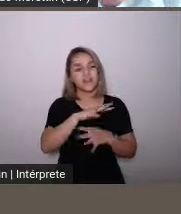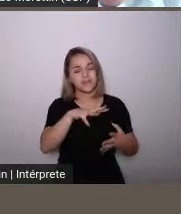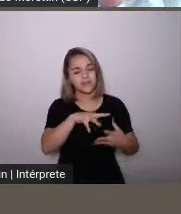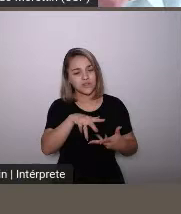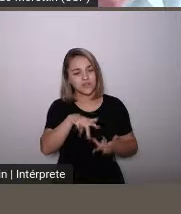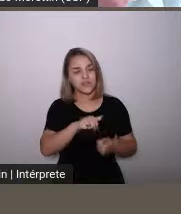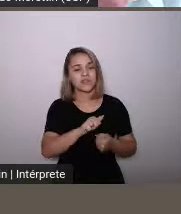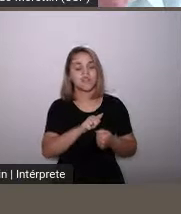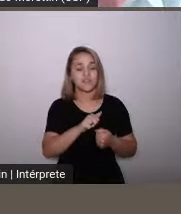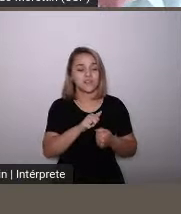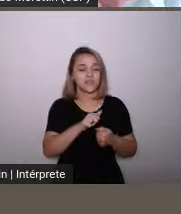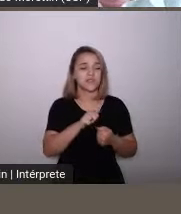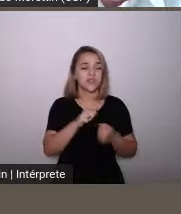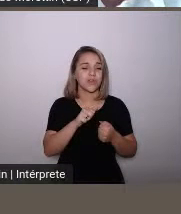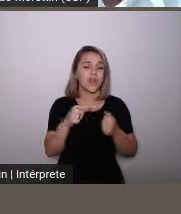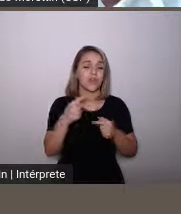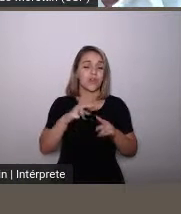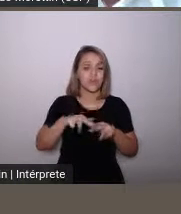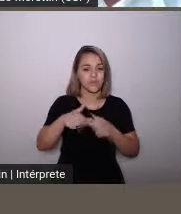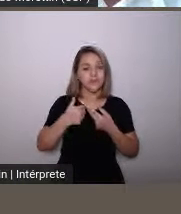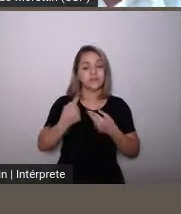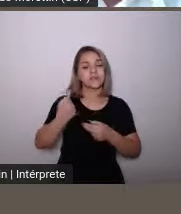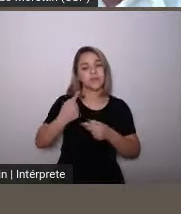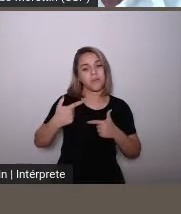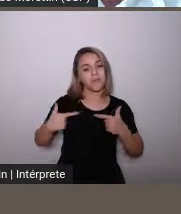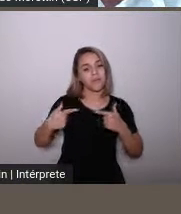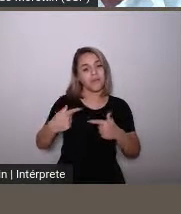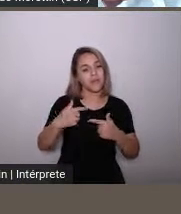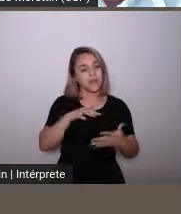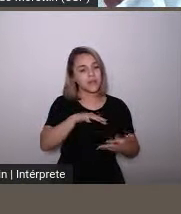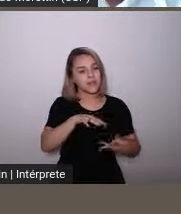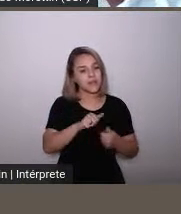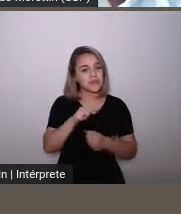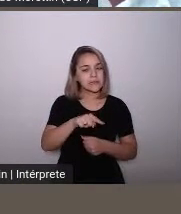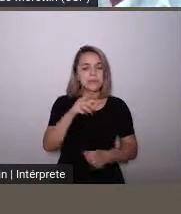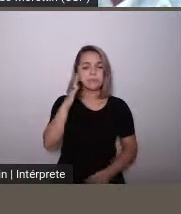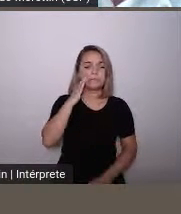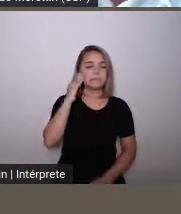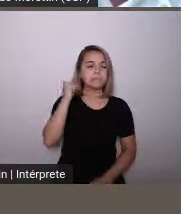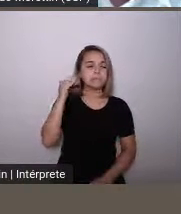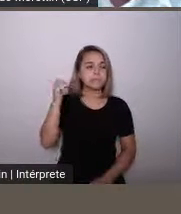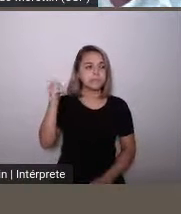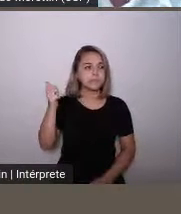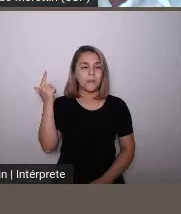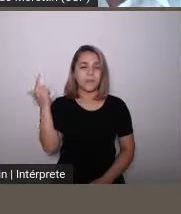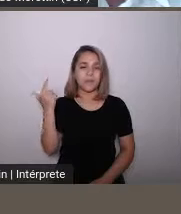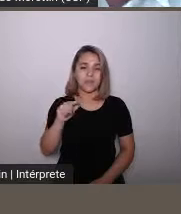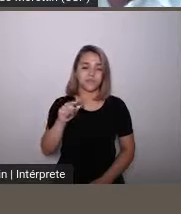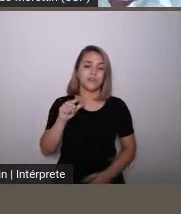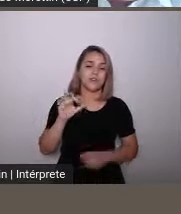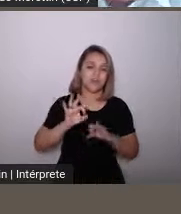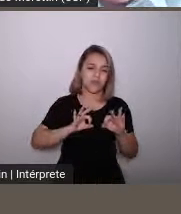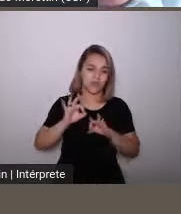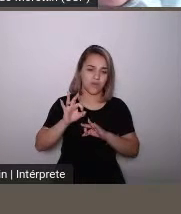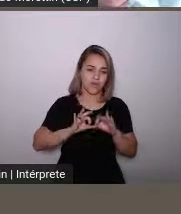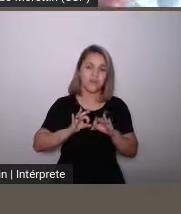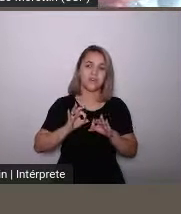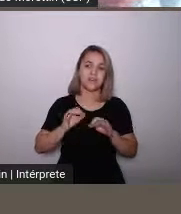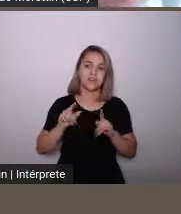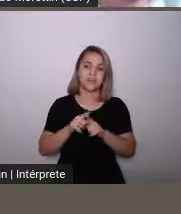da Primeira Guerra Mundial. E, pelo seu sucesso, conseguiu estabelecer esse lugar e conferir